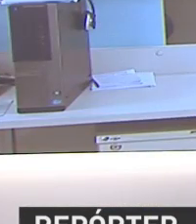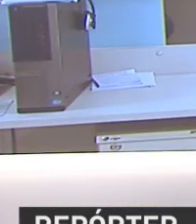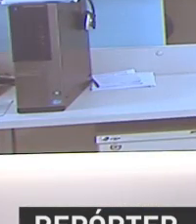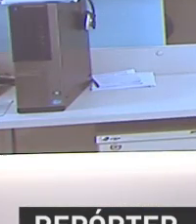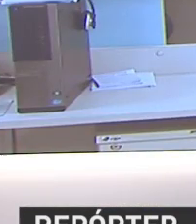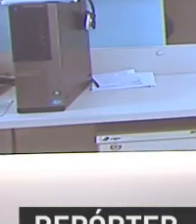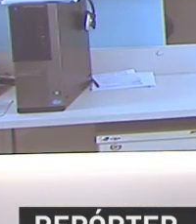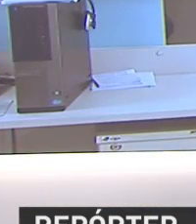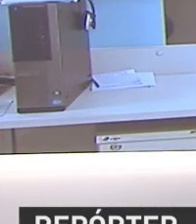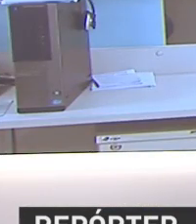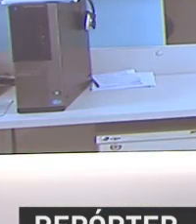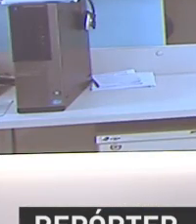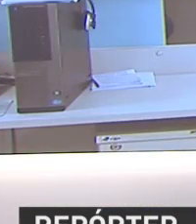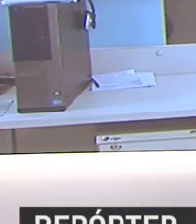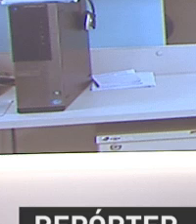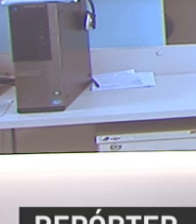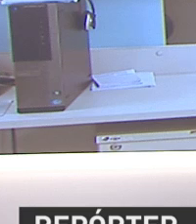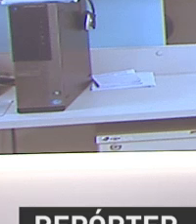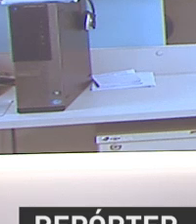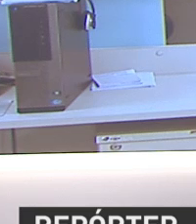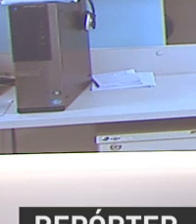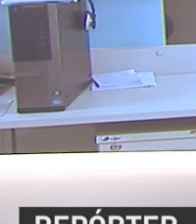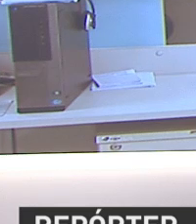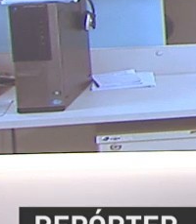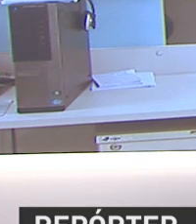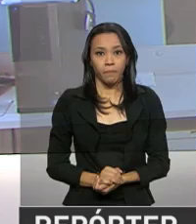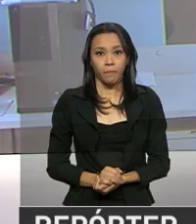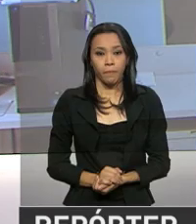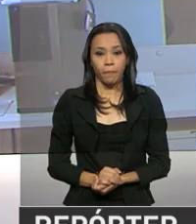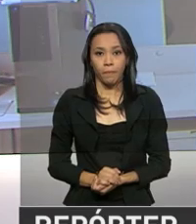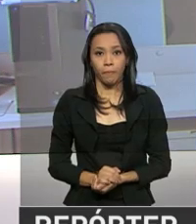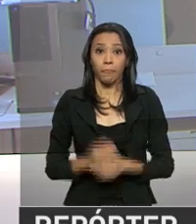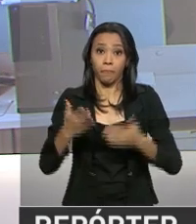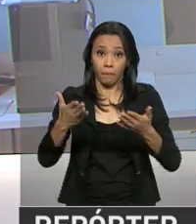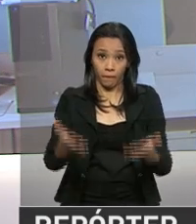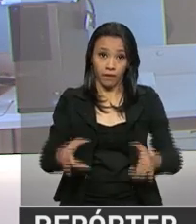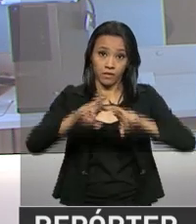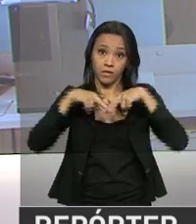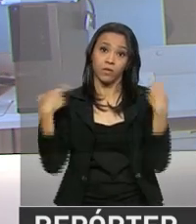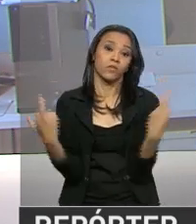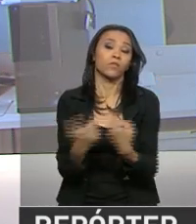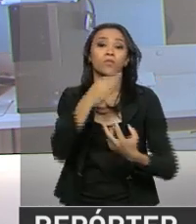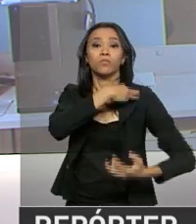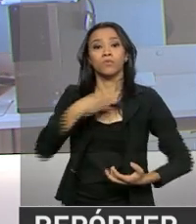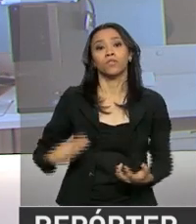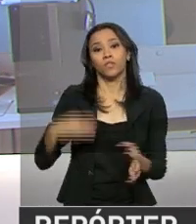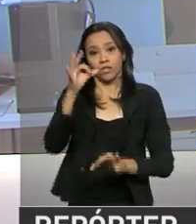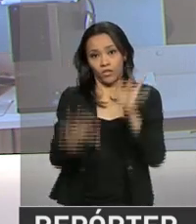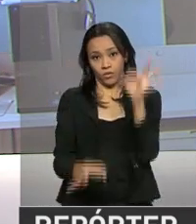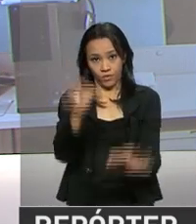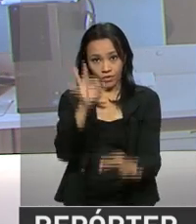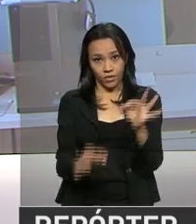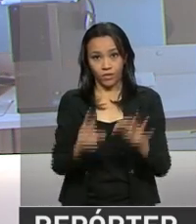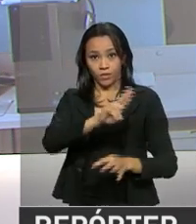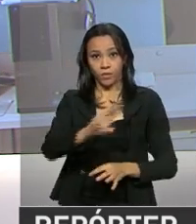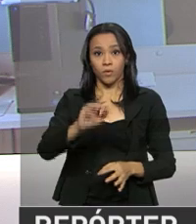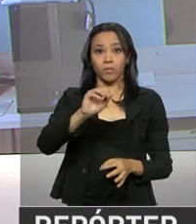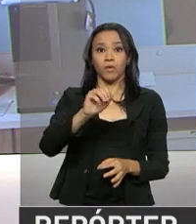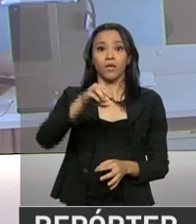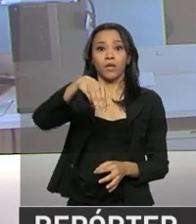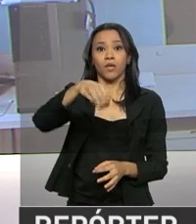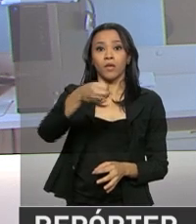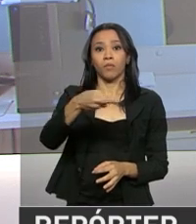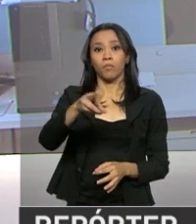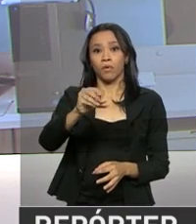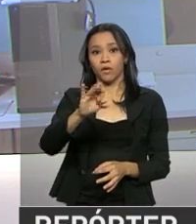Essa foi a participação do presidente interino Michel Temer na reunião com o ministro da Justiça e Cidadania, Alexandre de Moraes, e com